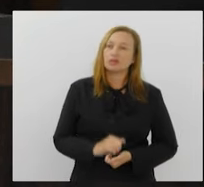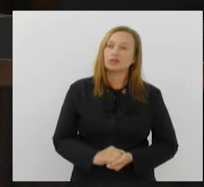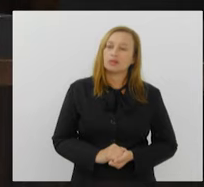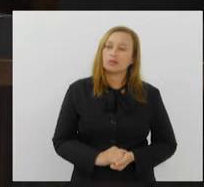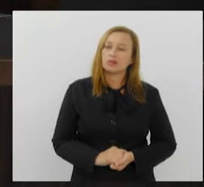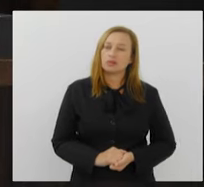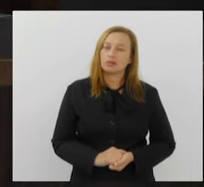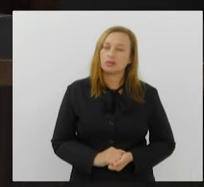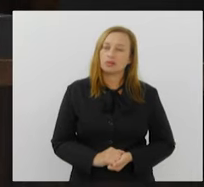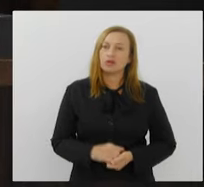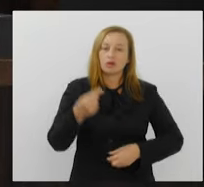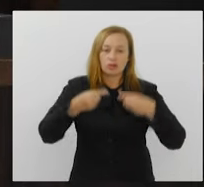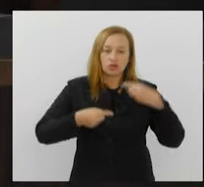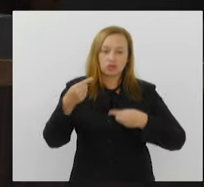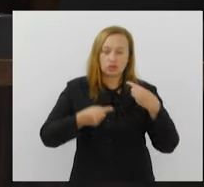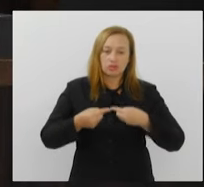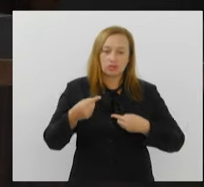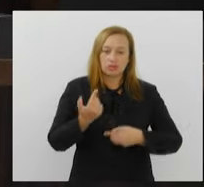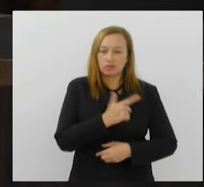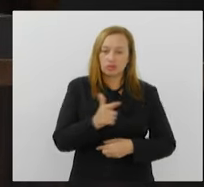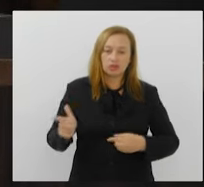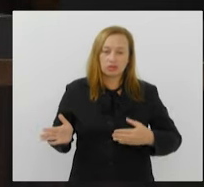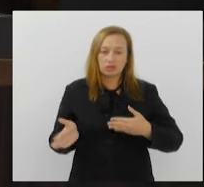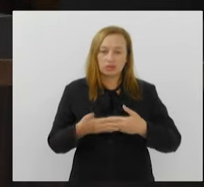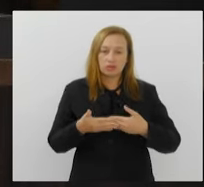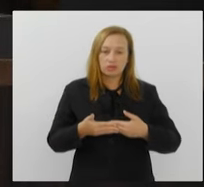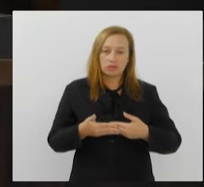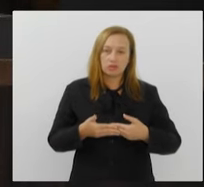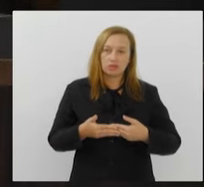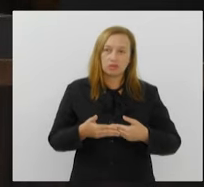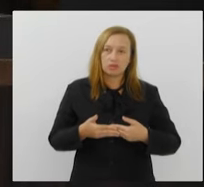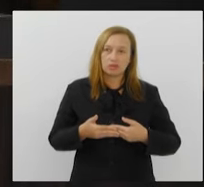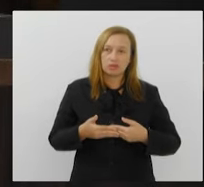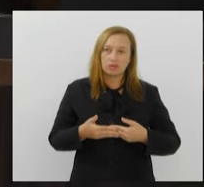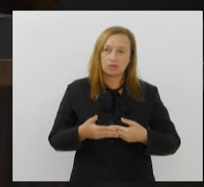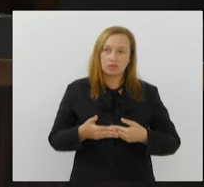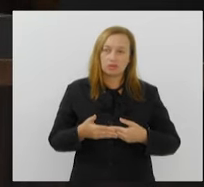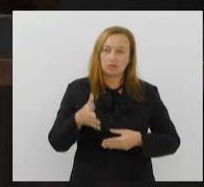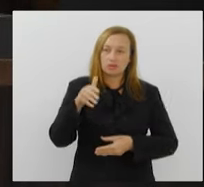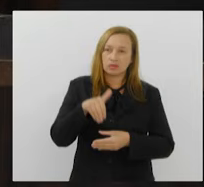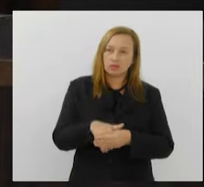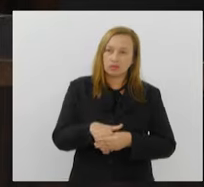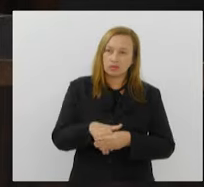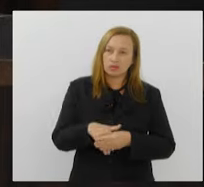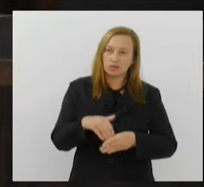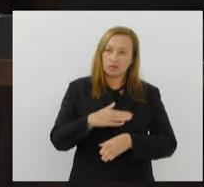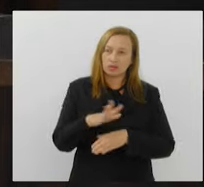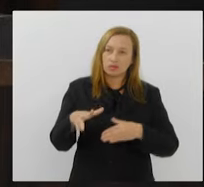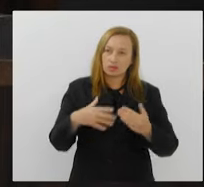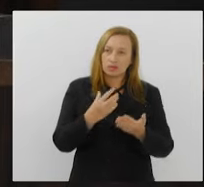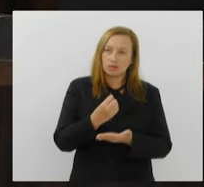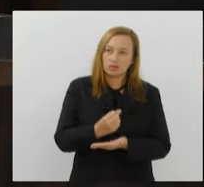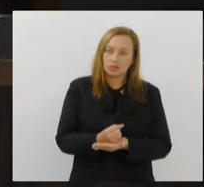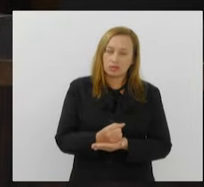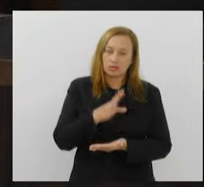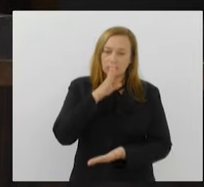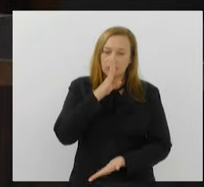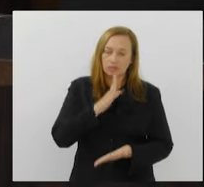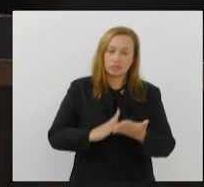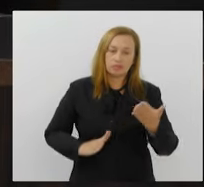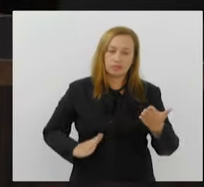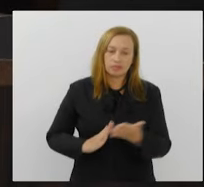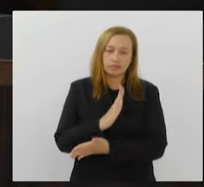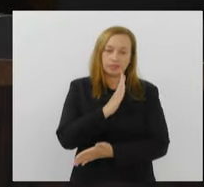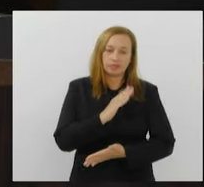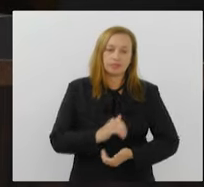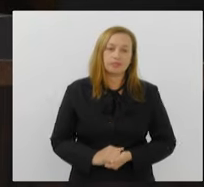Amorim. Em discussão... Não havendo quem queira discutir, encerrada a discussão, em votação. Os senhores que aprovam, permaneçam